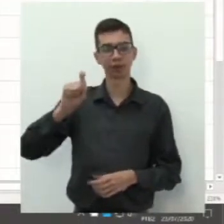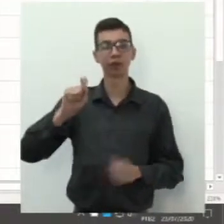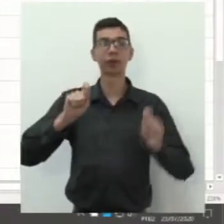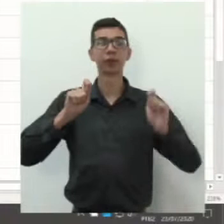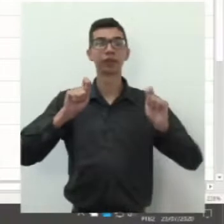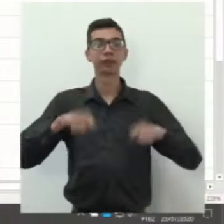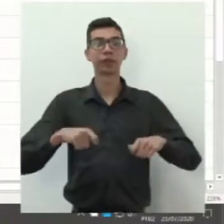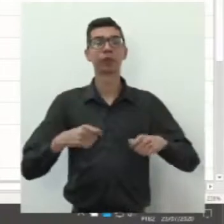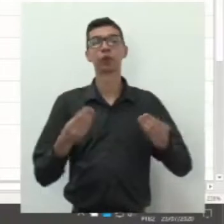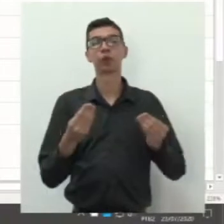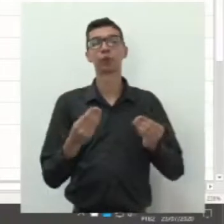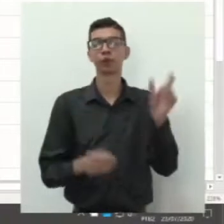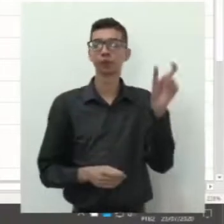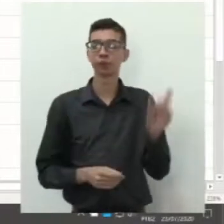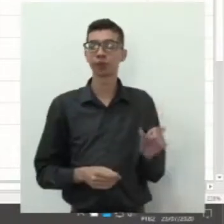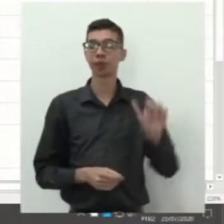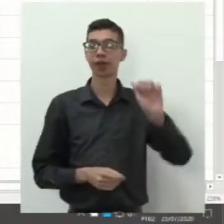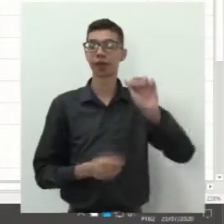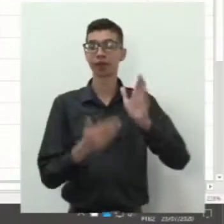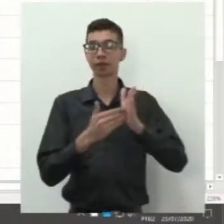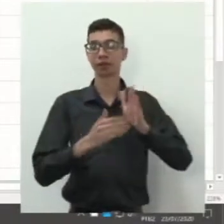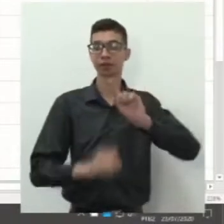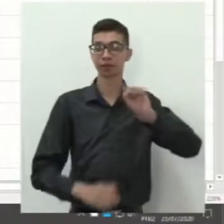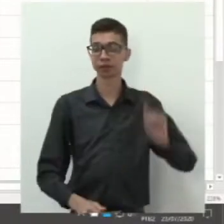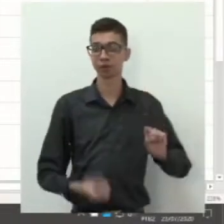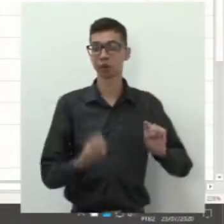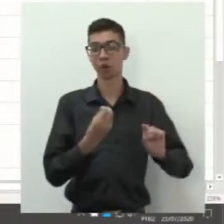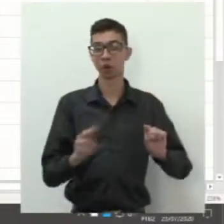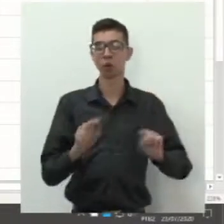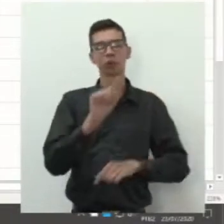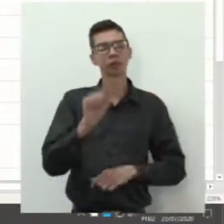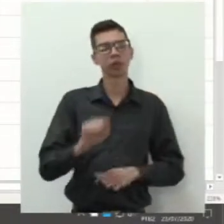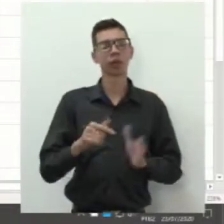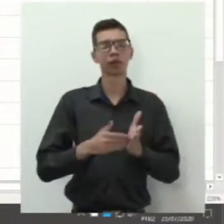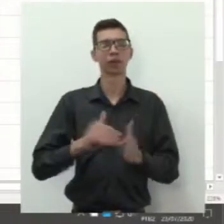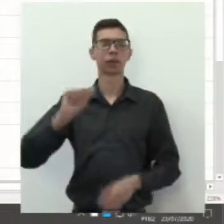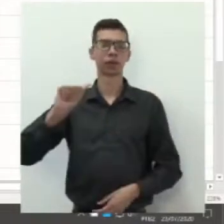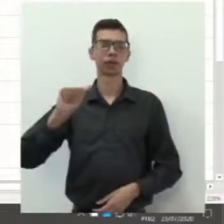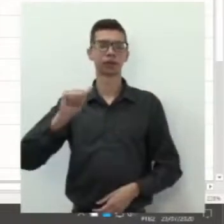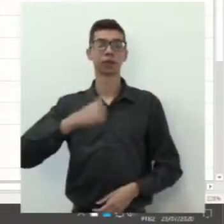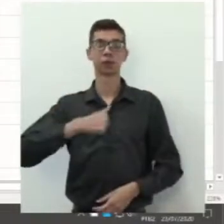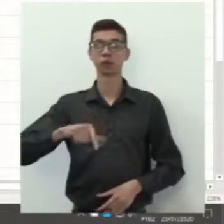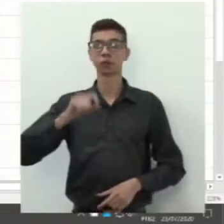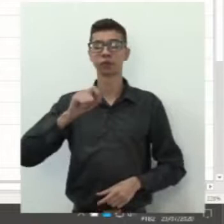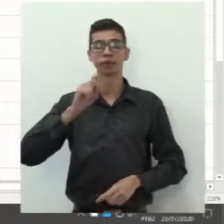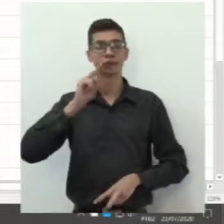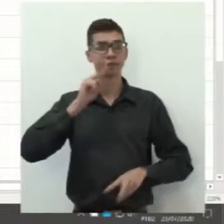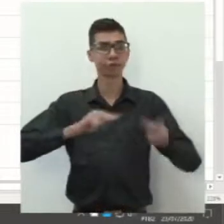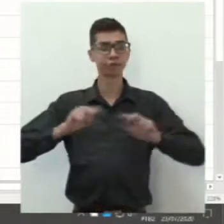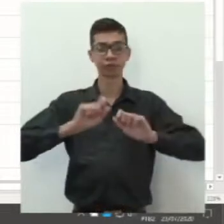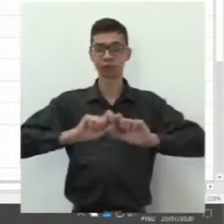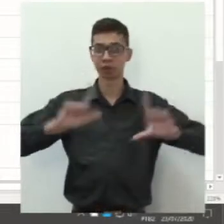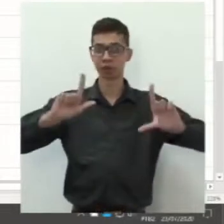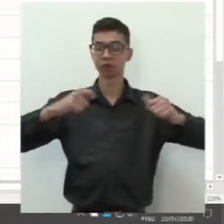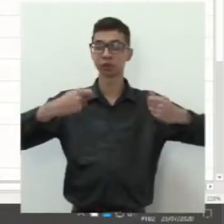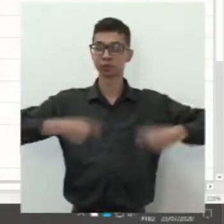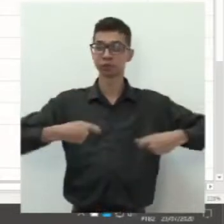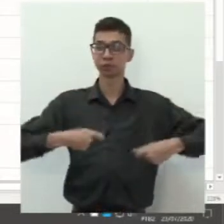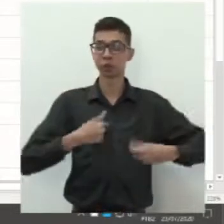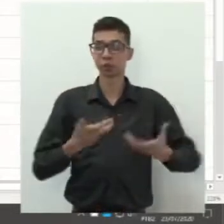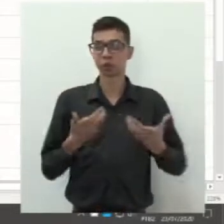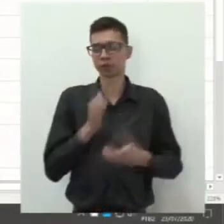aqui, minha coluna de A a Z, de Z a A, e eu posso selecionar o que eu quero deixar visualizado também. No caso aqui, ó, tá